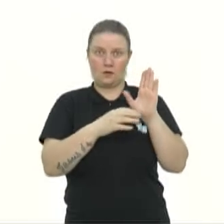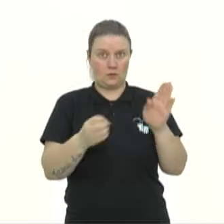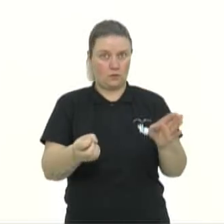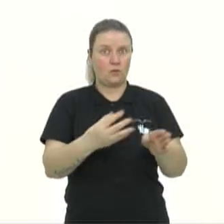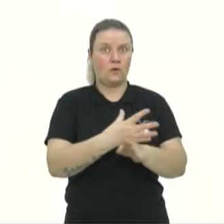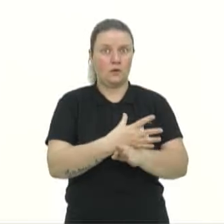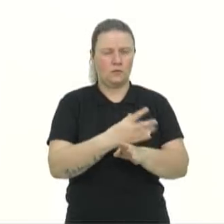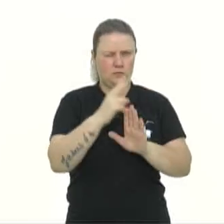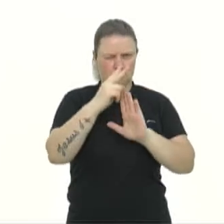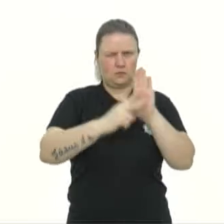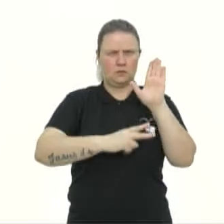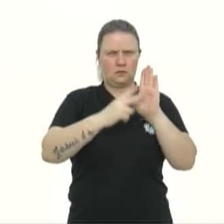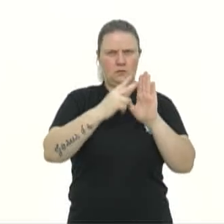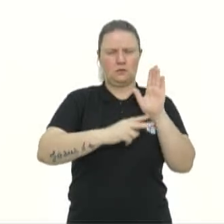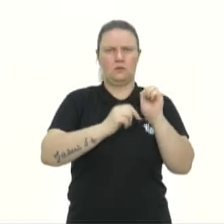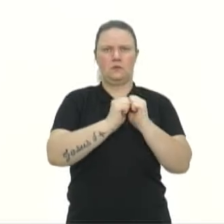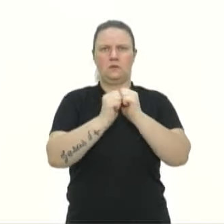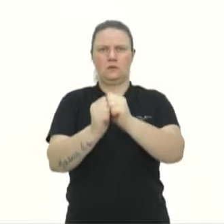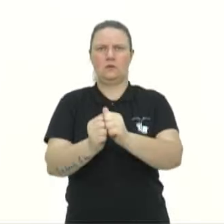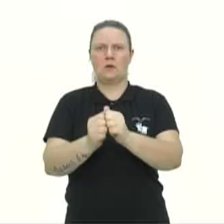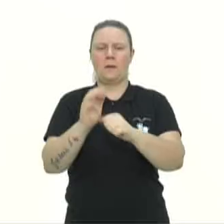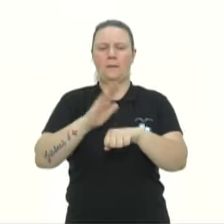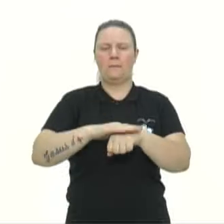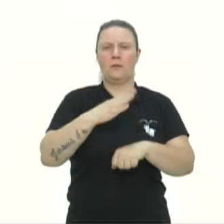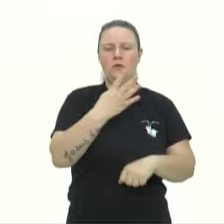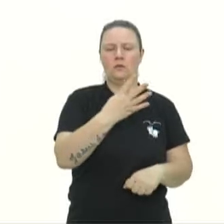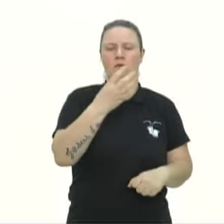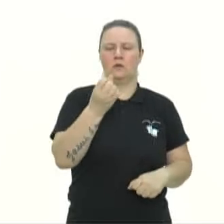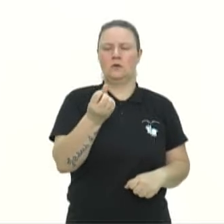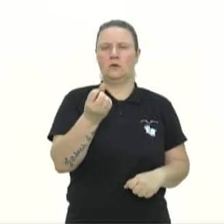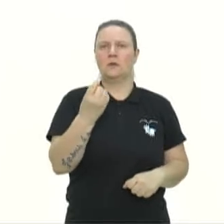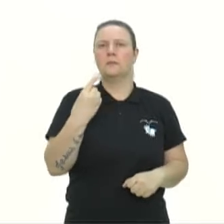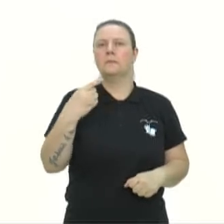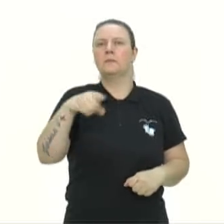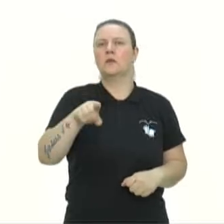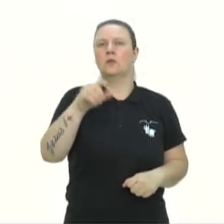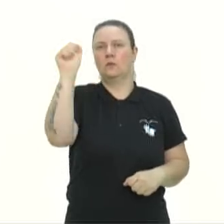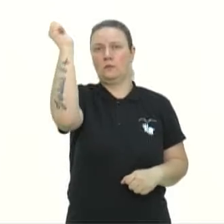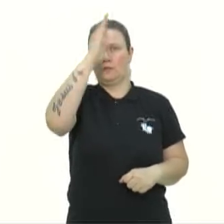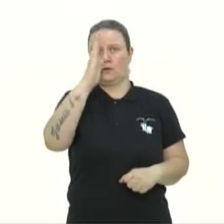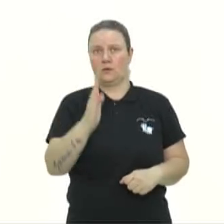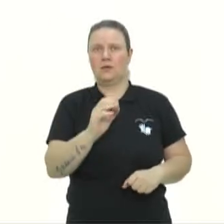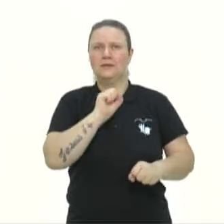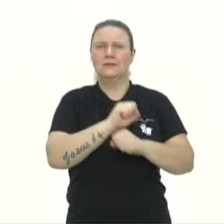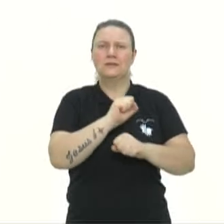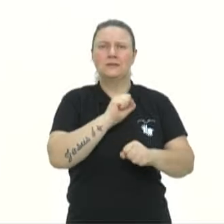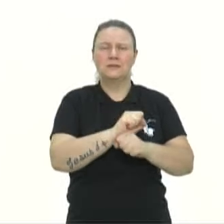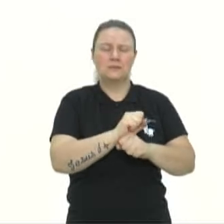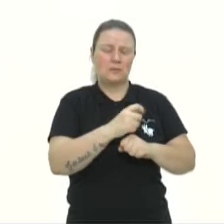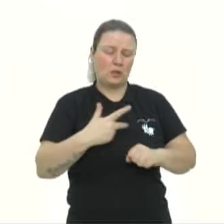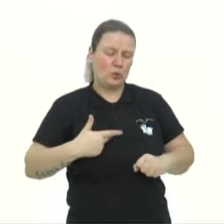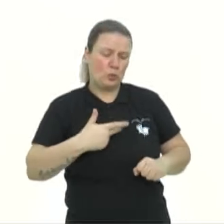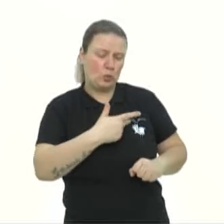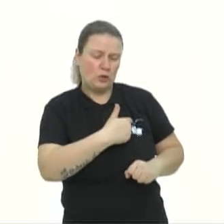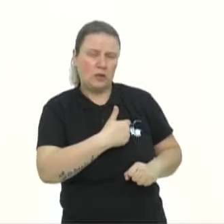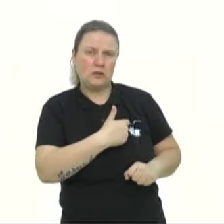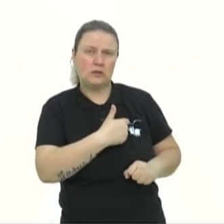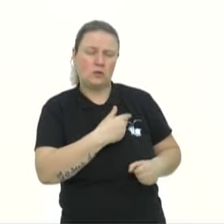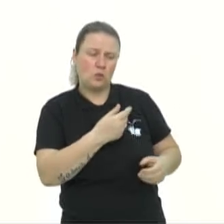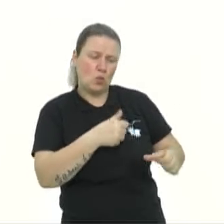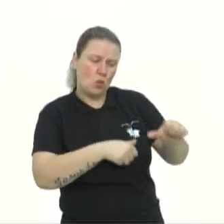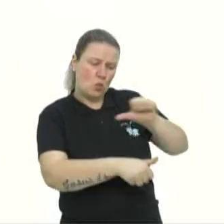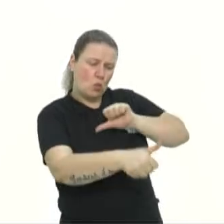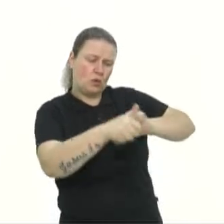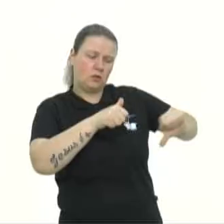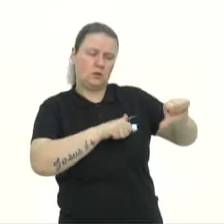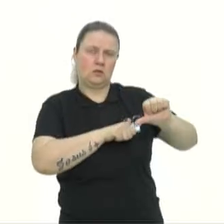agora, então vamos ler juntos. Mais de 46 mil brasileiros esperam a doação de órgãos e tecidos para